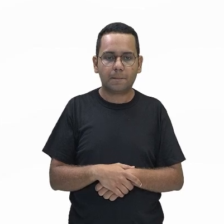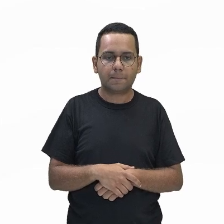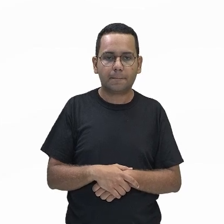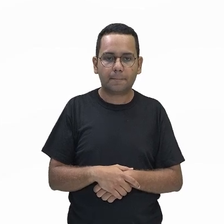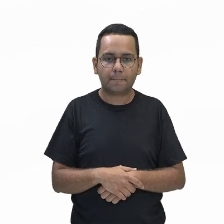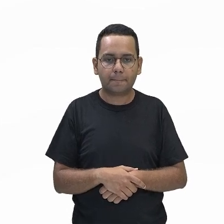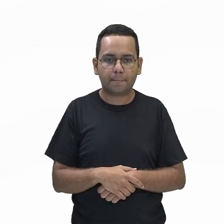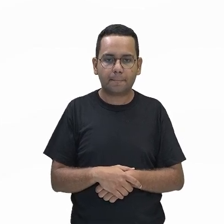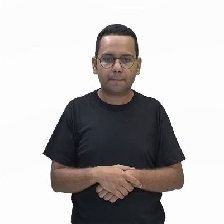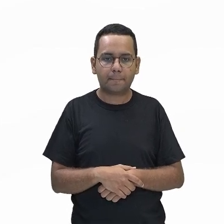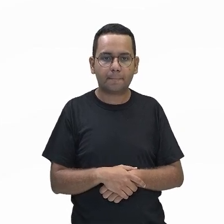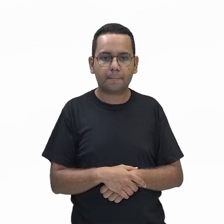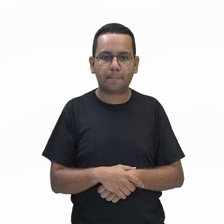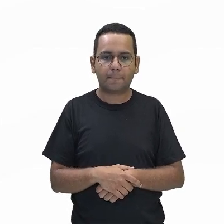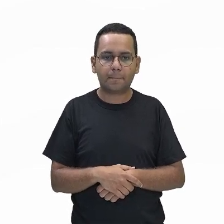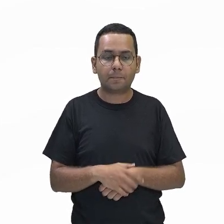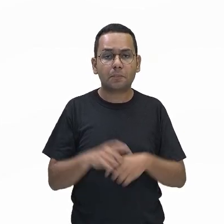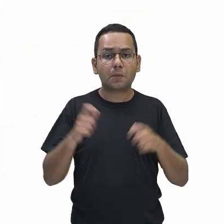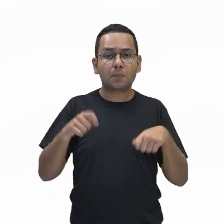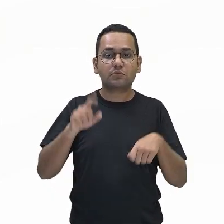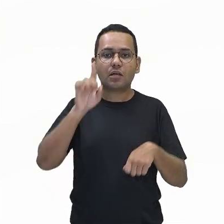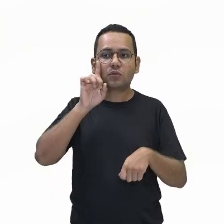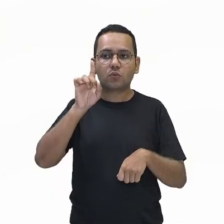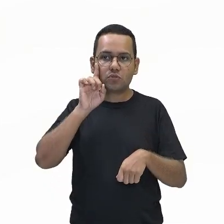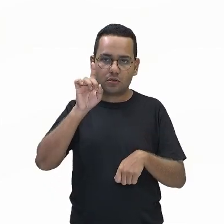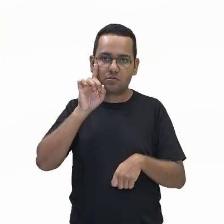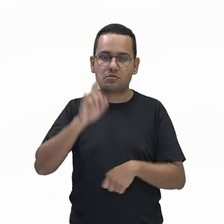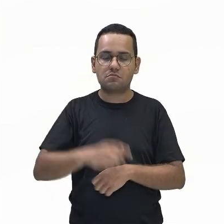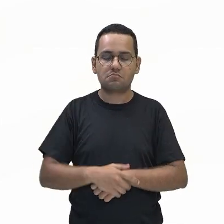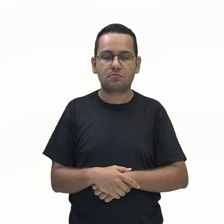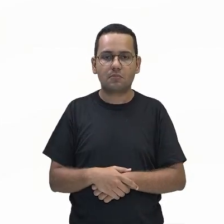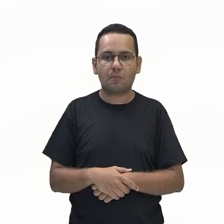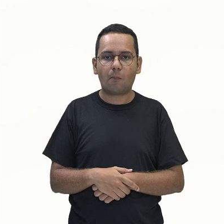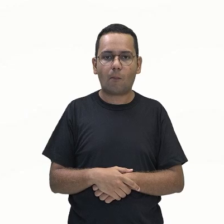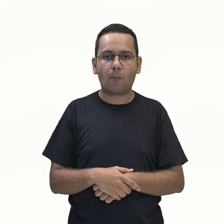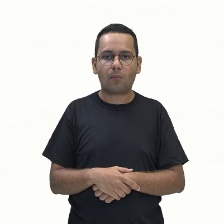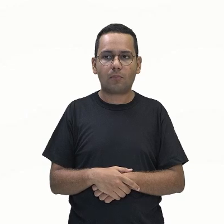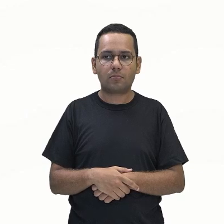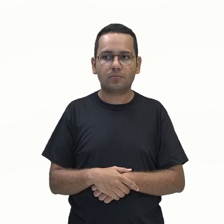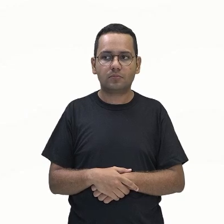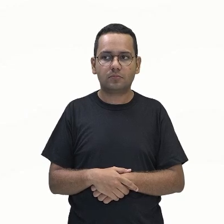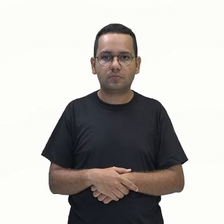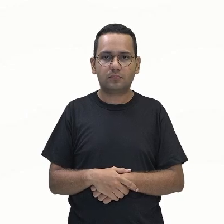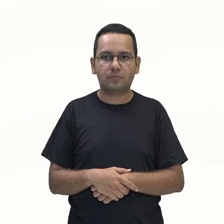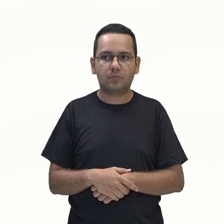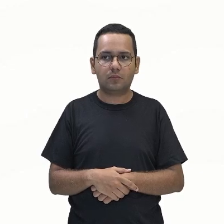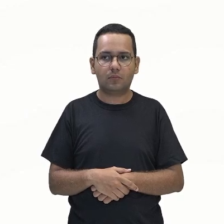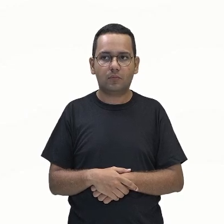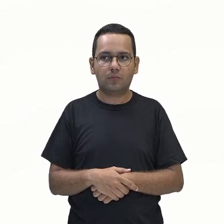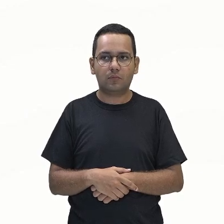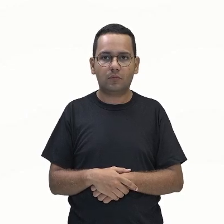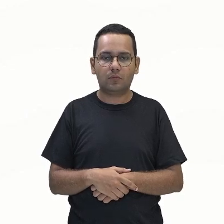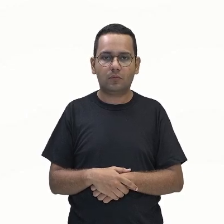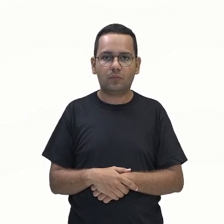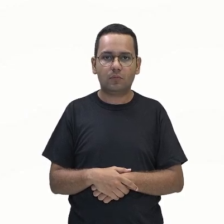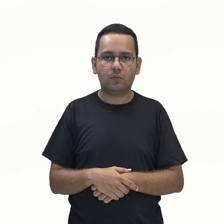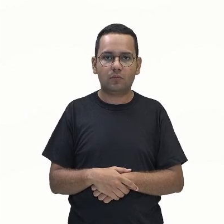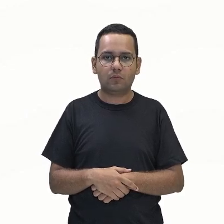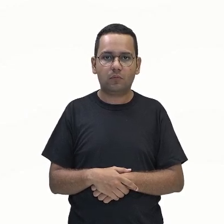acontecendo ali no seu dia a dia, né? Quando você está ali observando, e aí você começa a